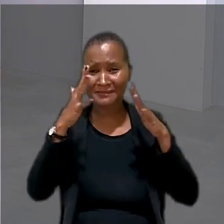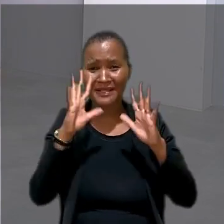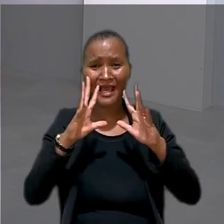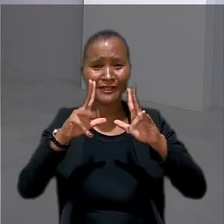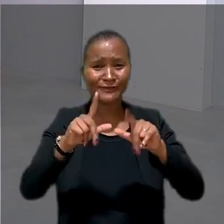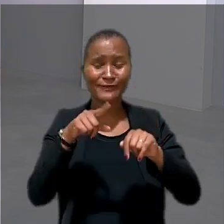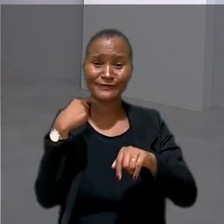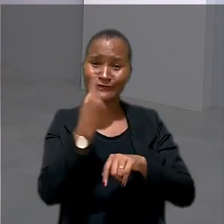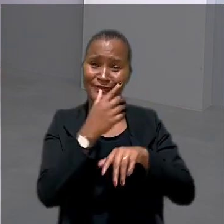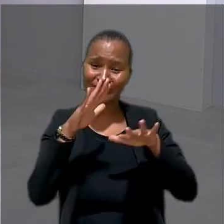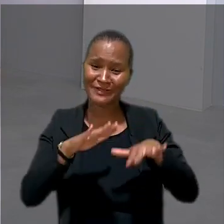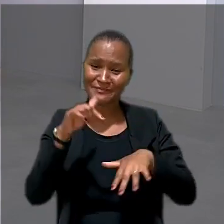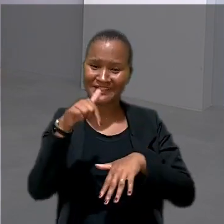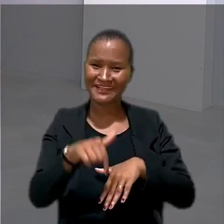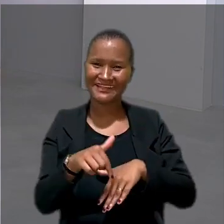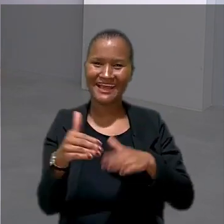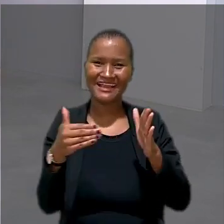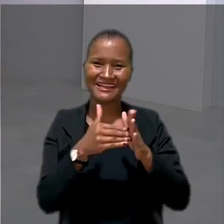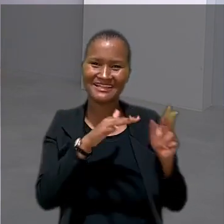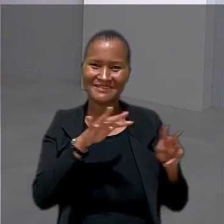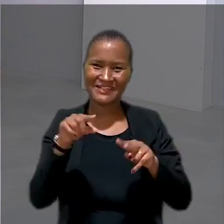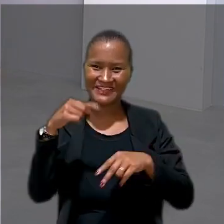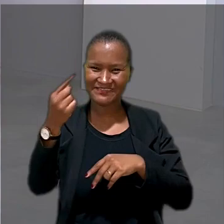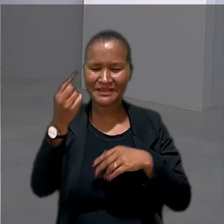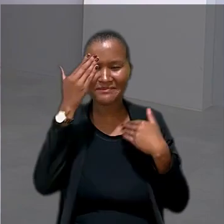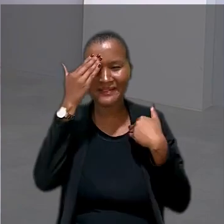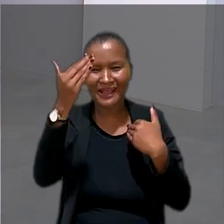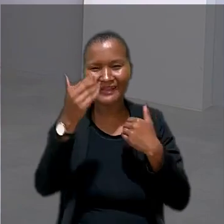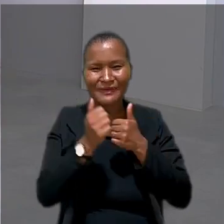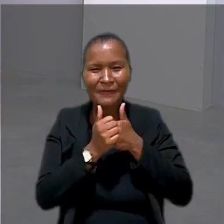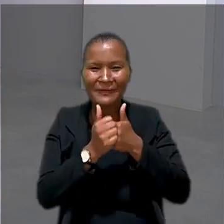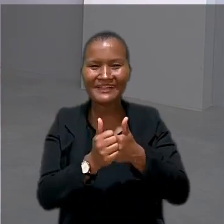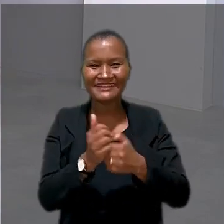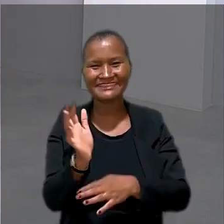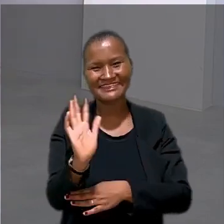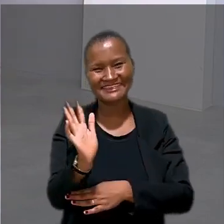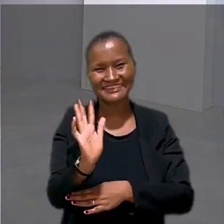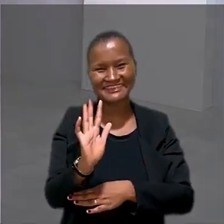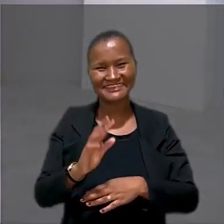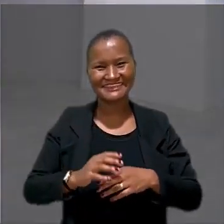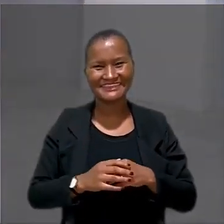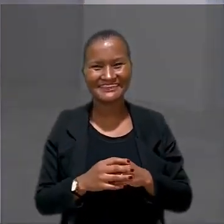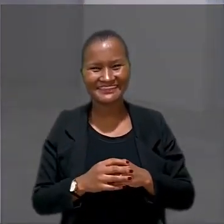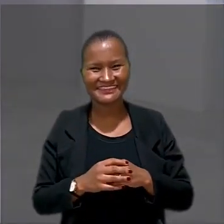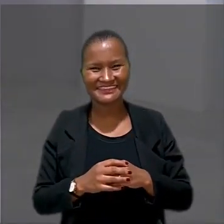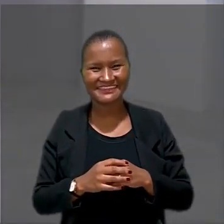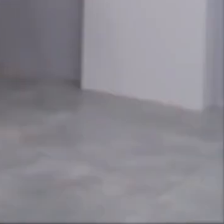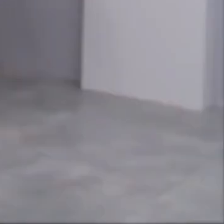Parabéns a todos e a gente fica por aqui até semana que vem. Muito obrigada pela companhia. Tchau.